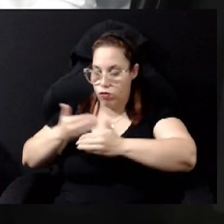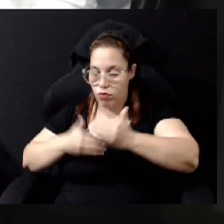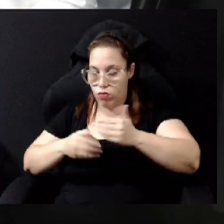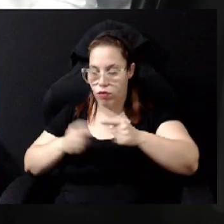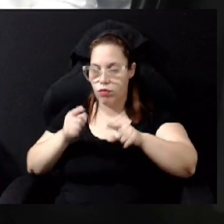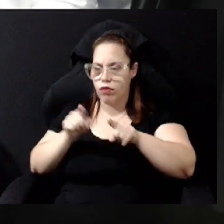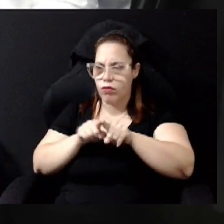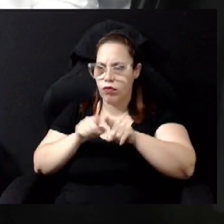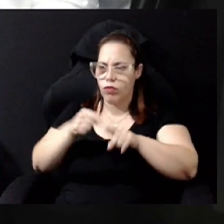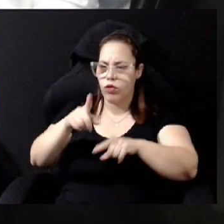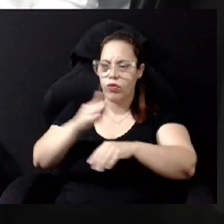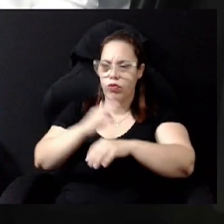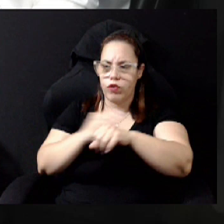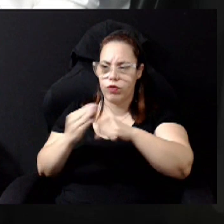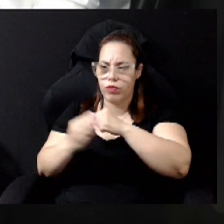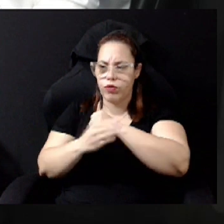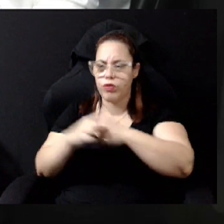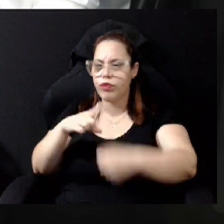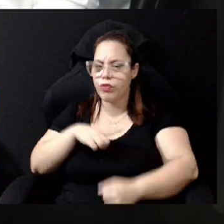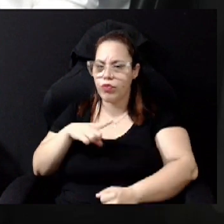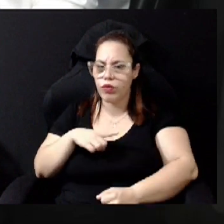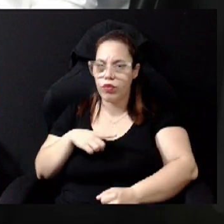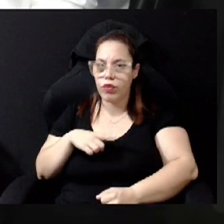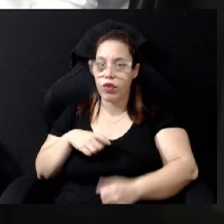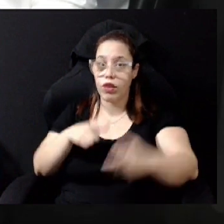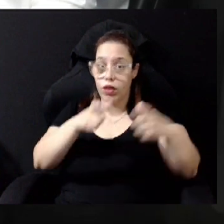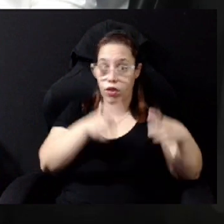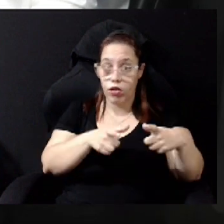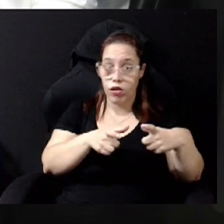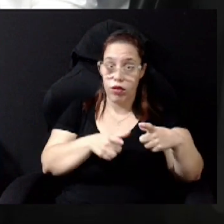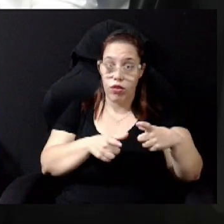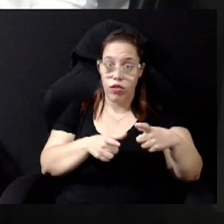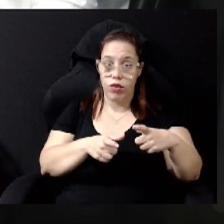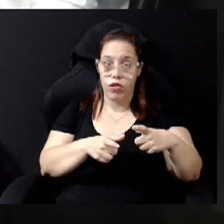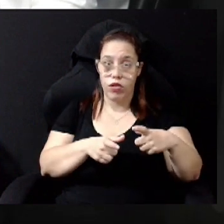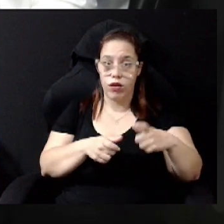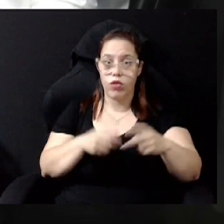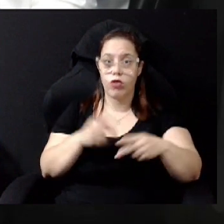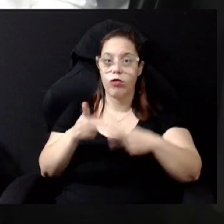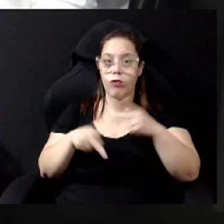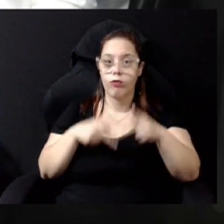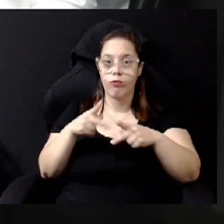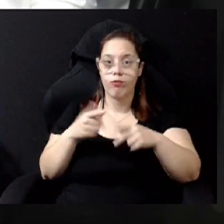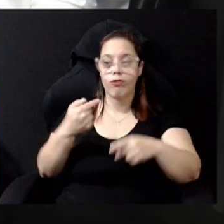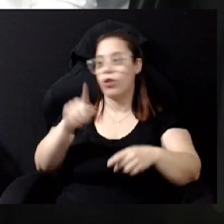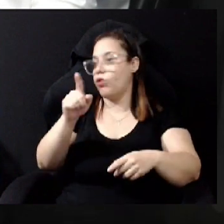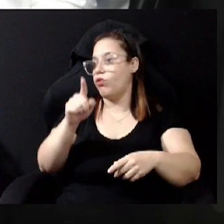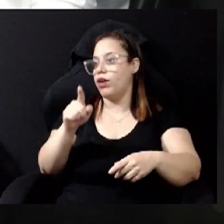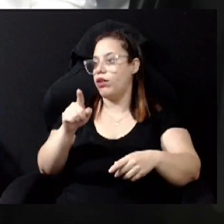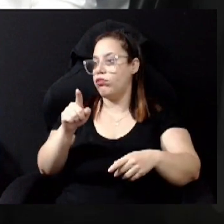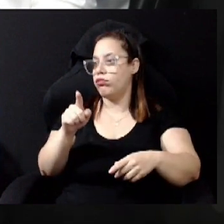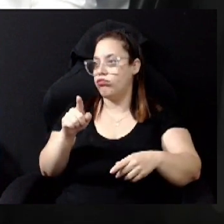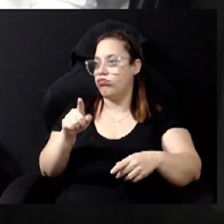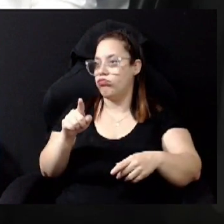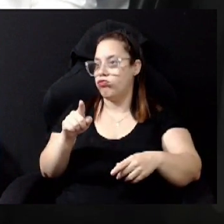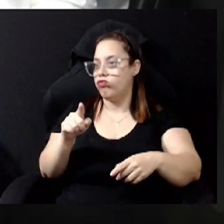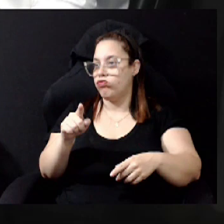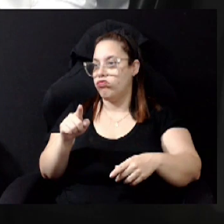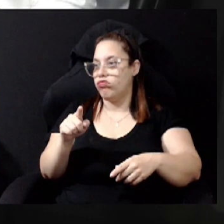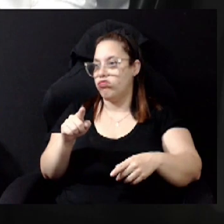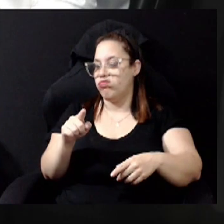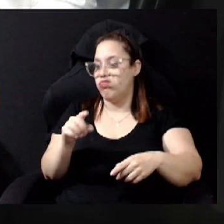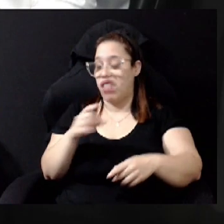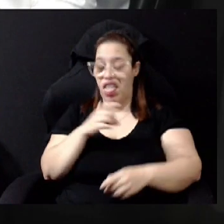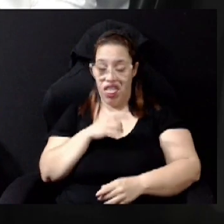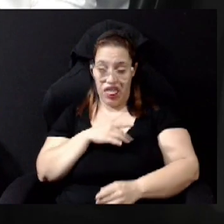olha, tem o equipamento, mas às vezes a população não vai. A população parece que fica meio com medo, ou